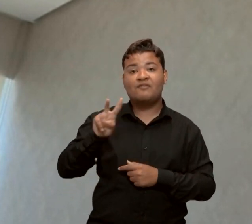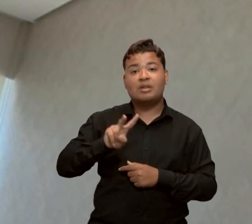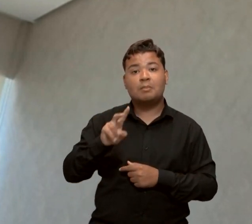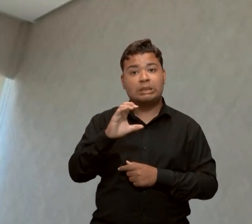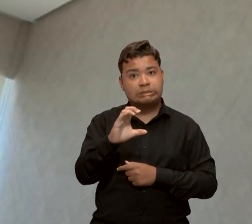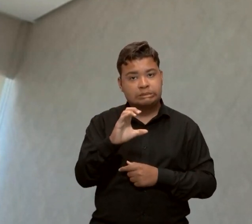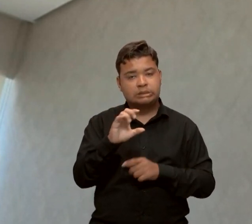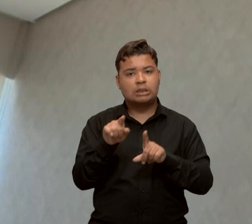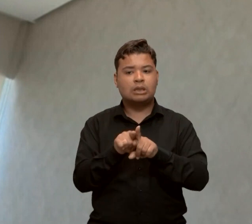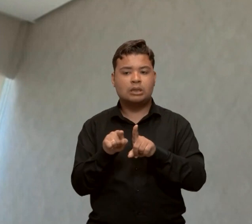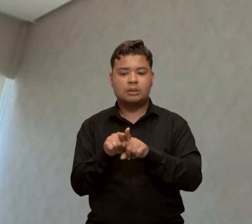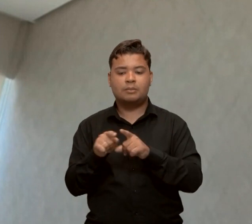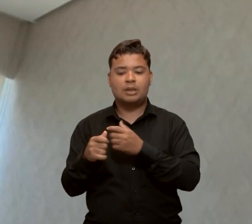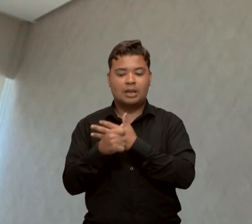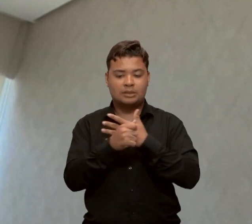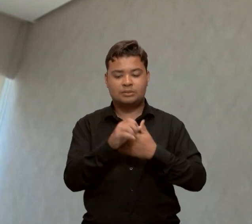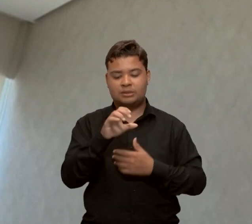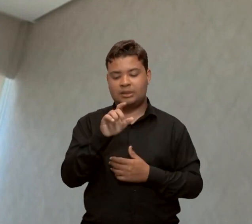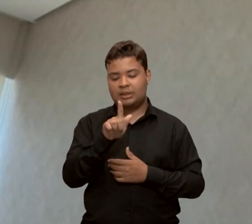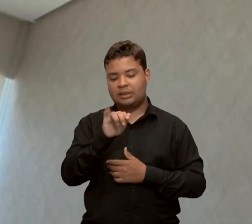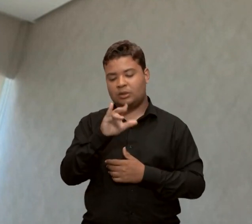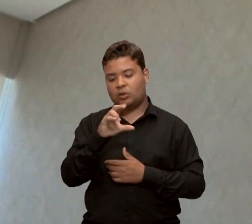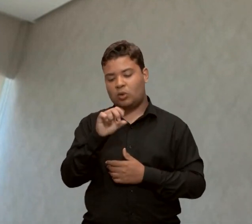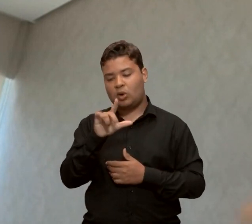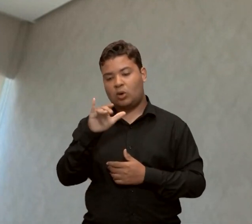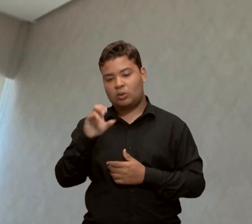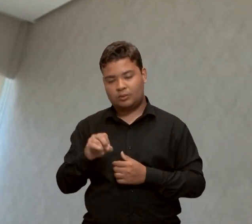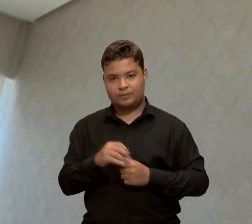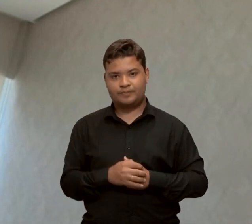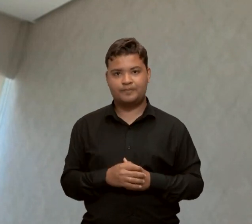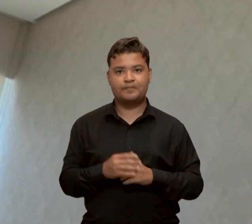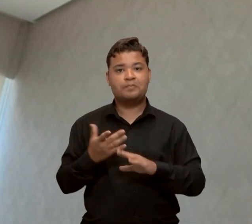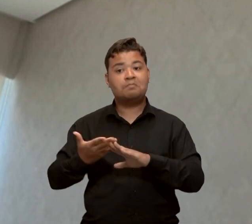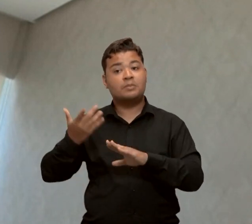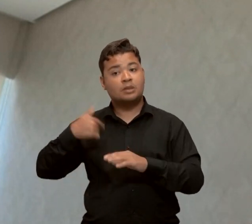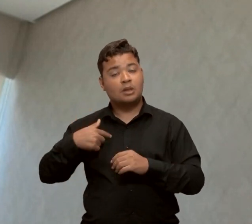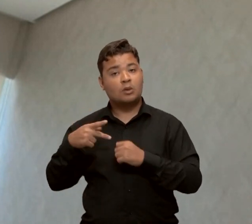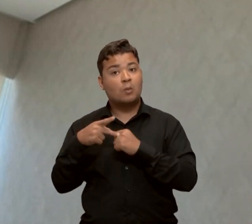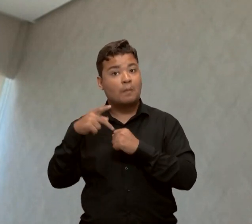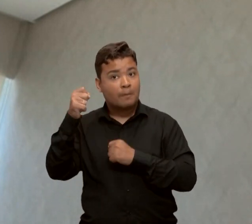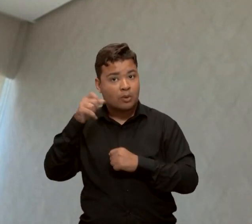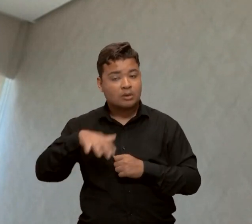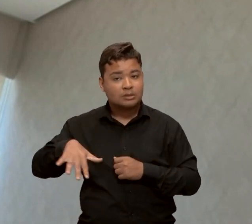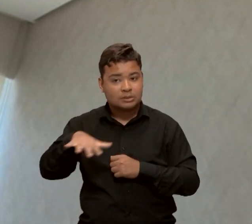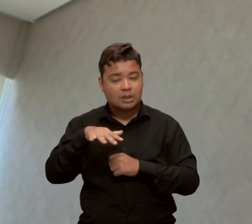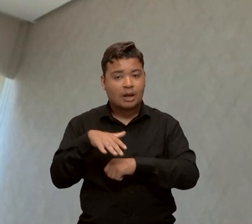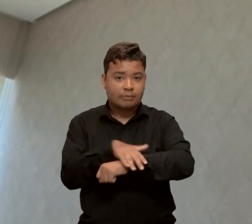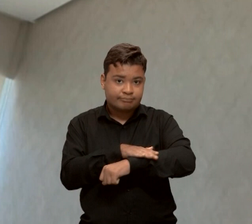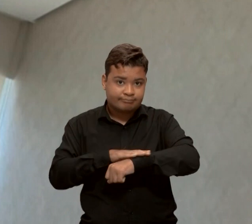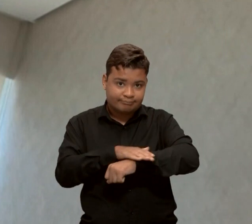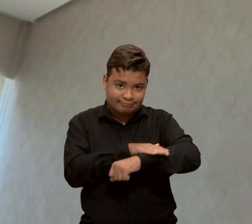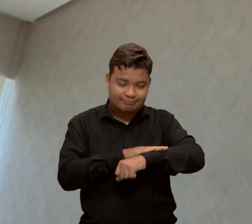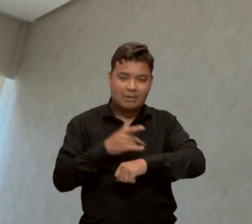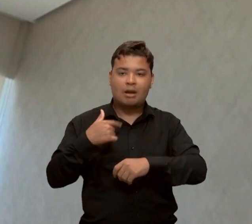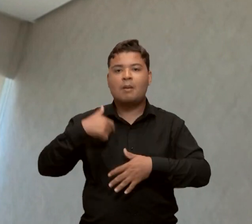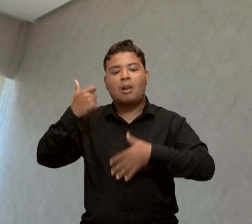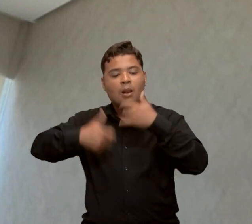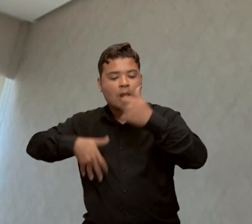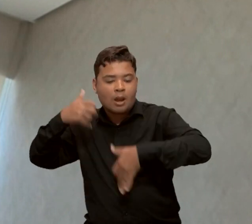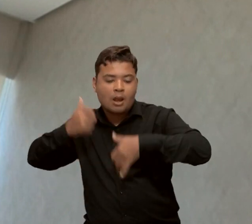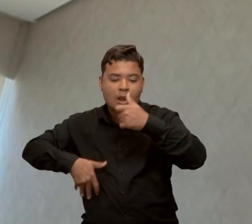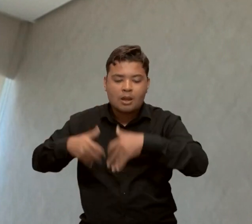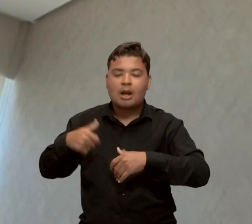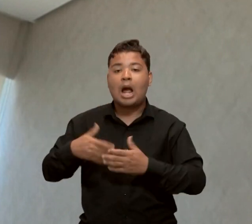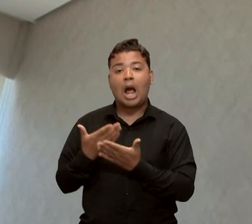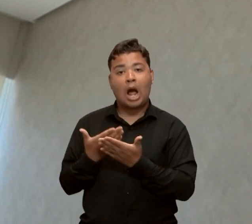tem evidência científica. Recentemente eu dei uma aula para pós-graduandos em dermatologia só sobre isso, o que realmente importa para o